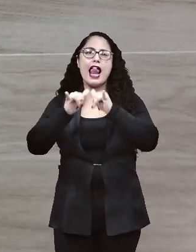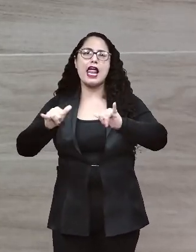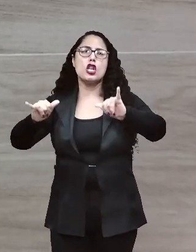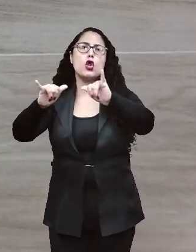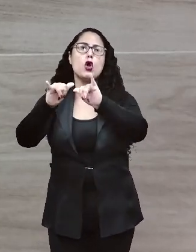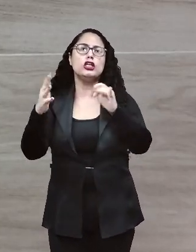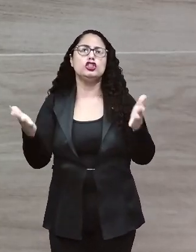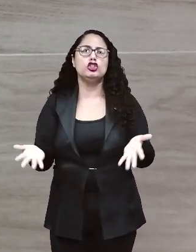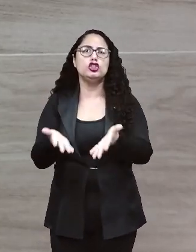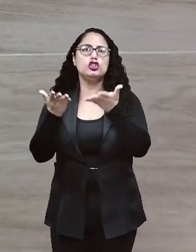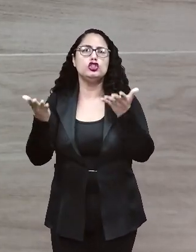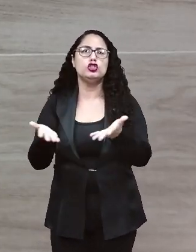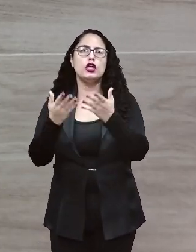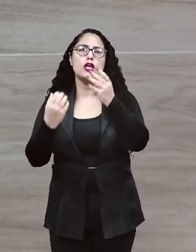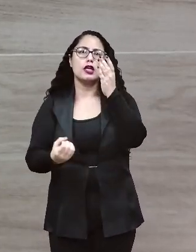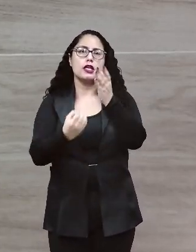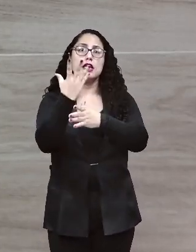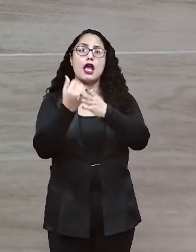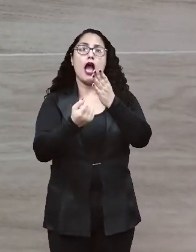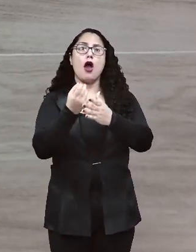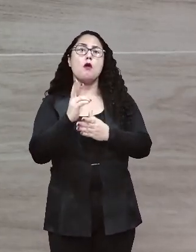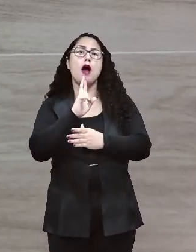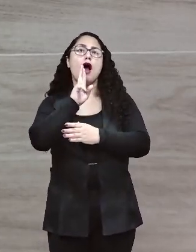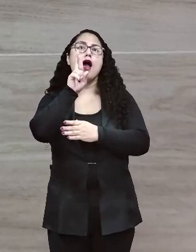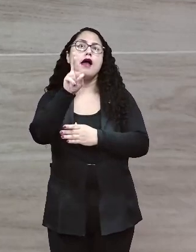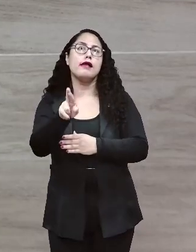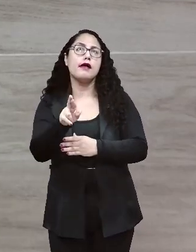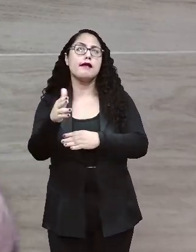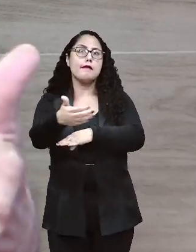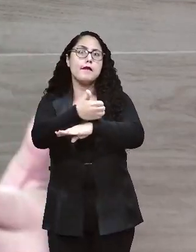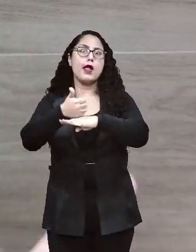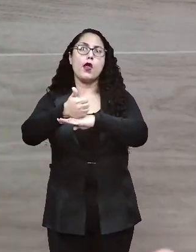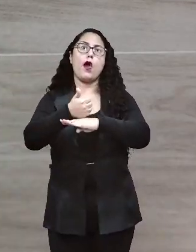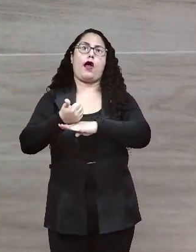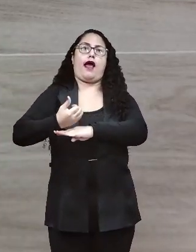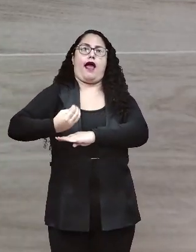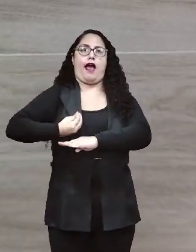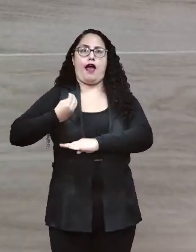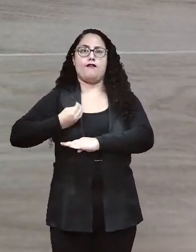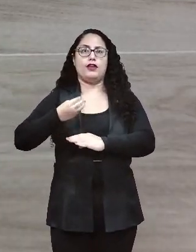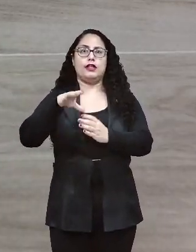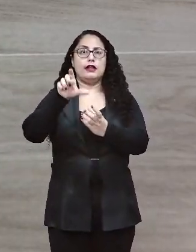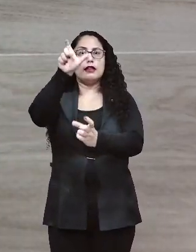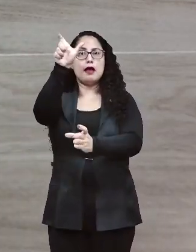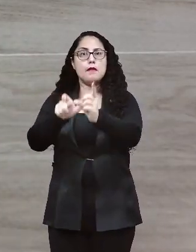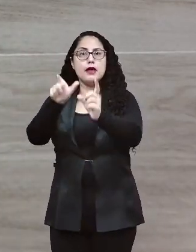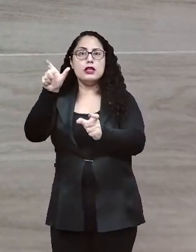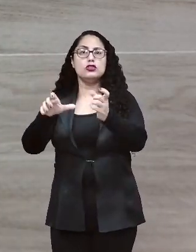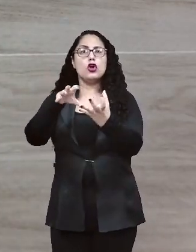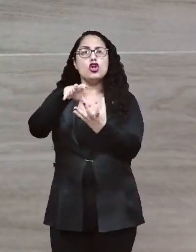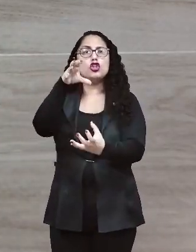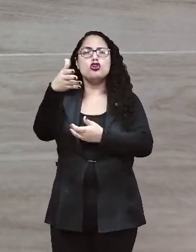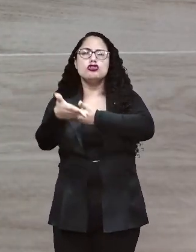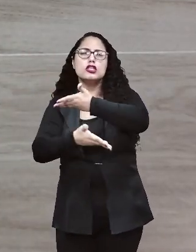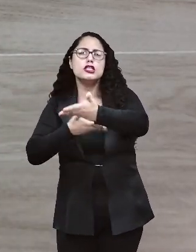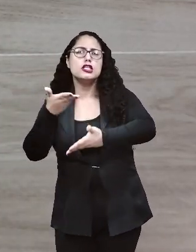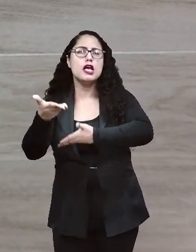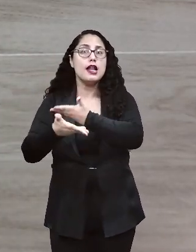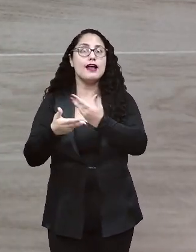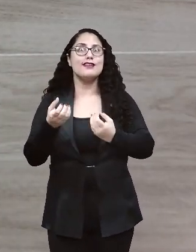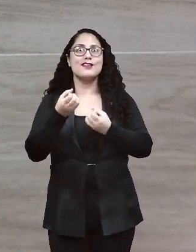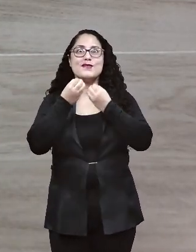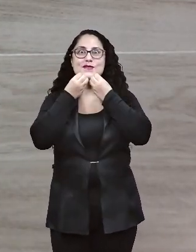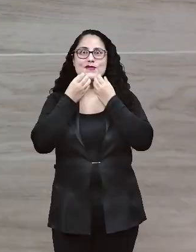por exemplo, o aluno a criar uma solução que venha melhorar a qualidade de vida do idoso que eles interagem. Muito